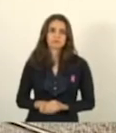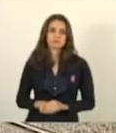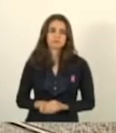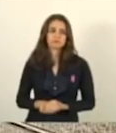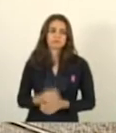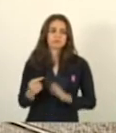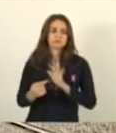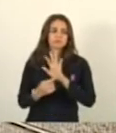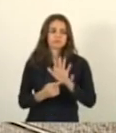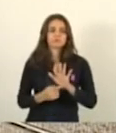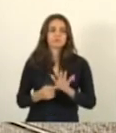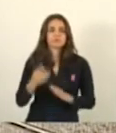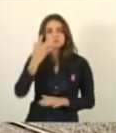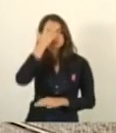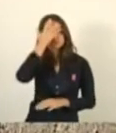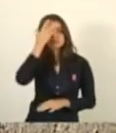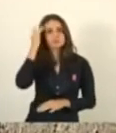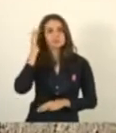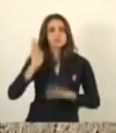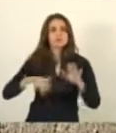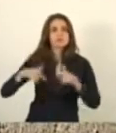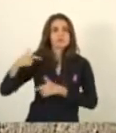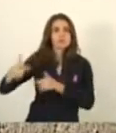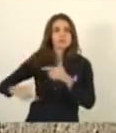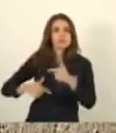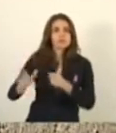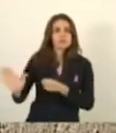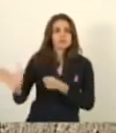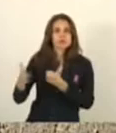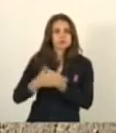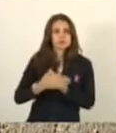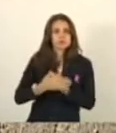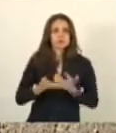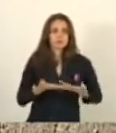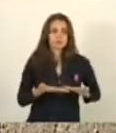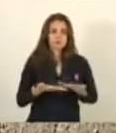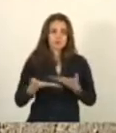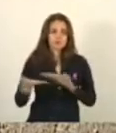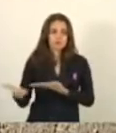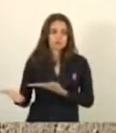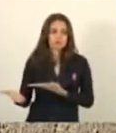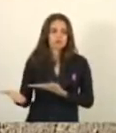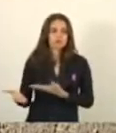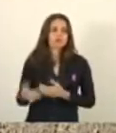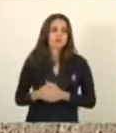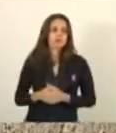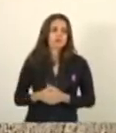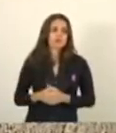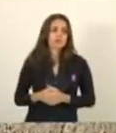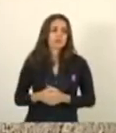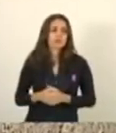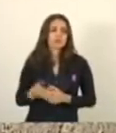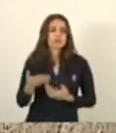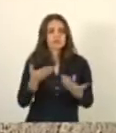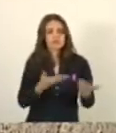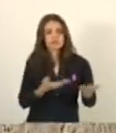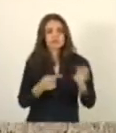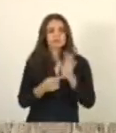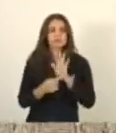Algumas pessoas escondem os trabalhos. Nós convidamos, nós escondemos não, está aqui. Quero mostrar